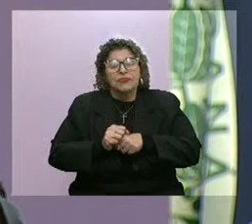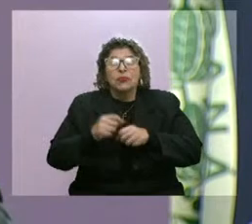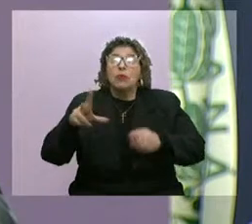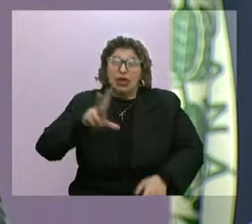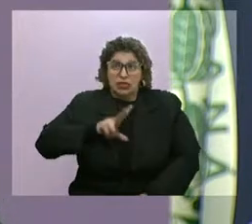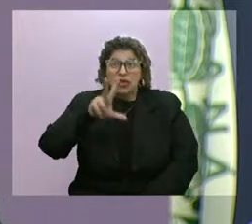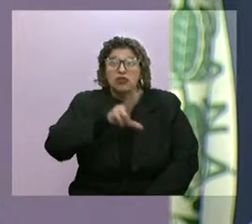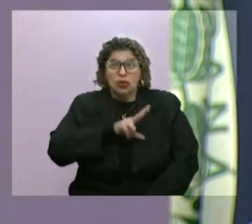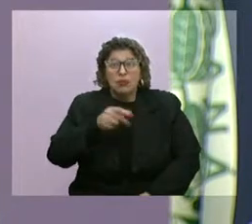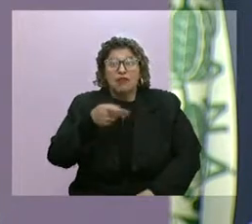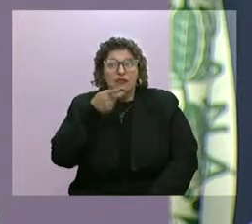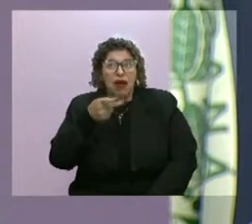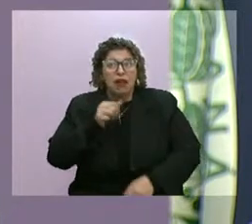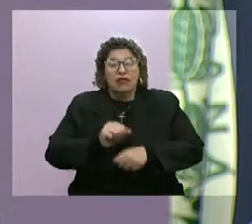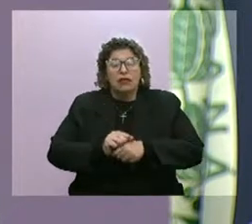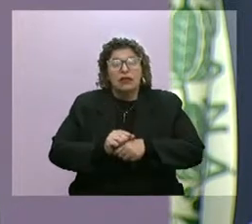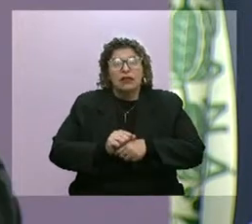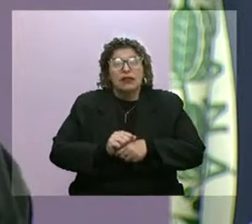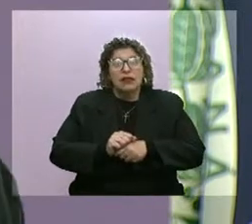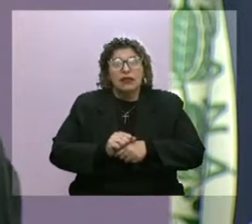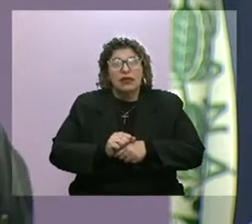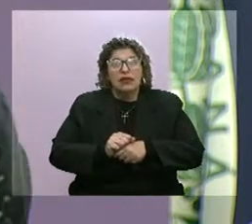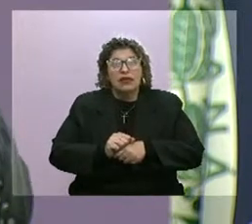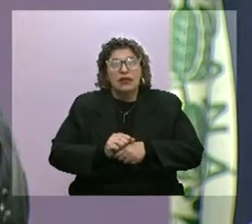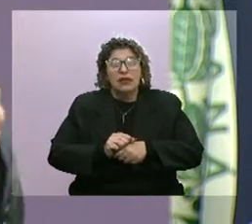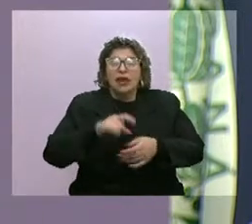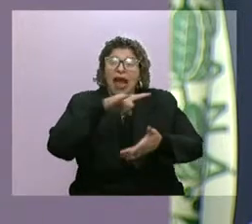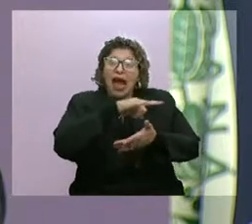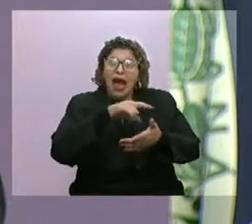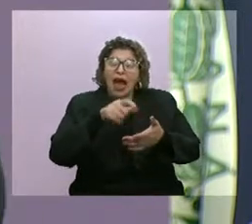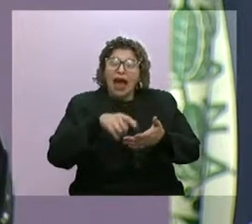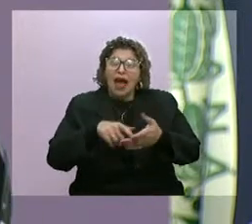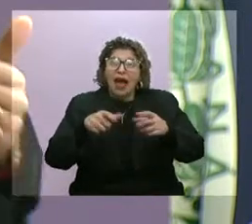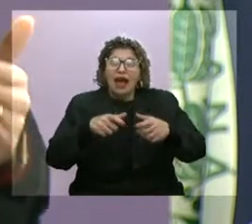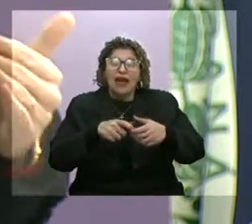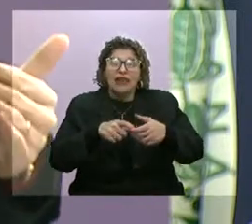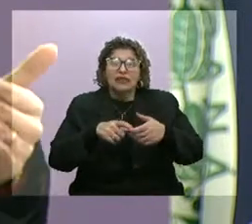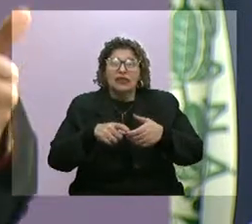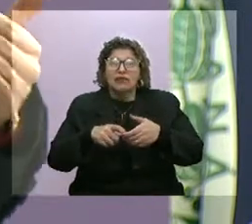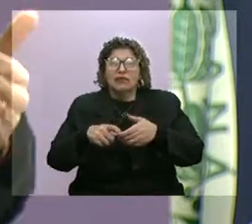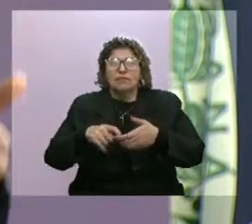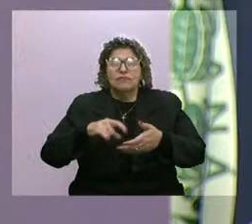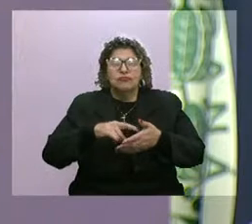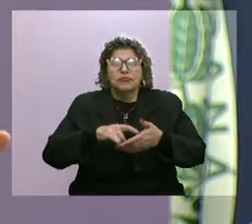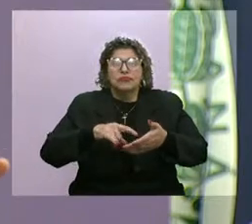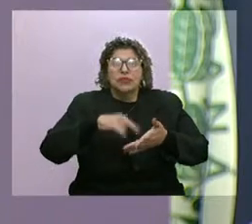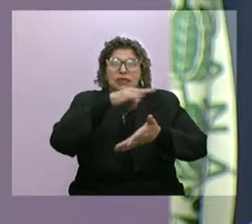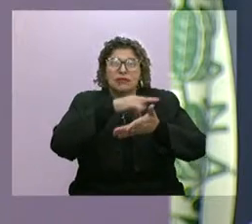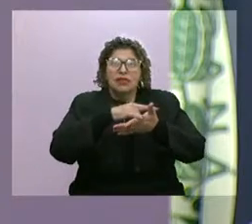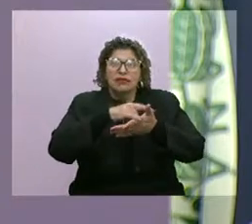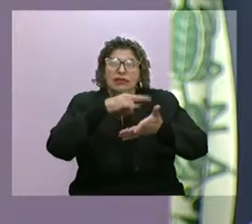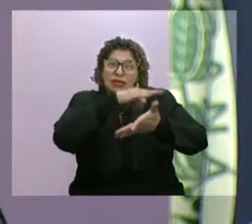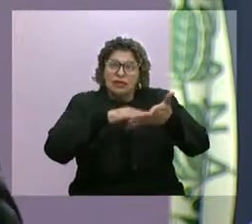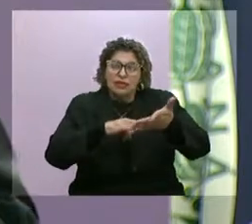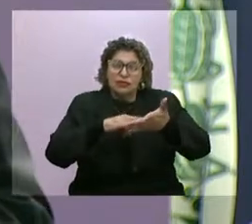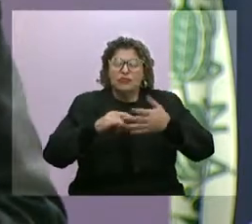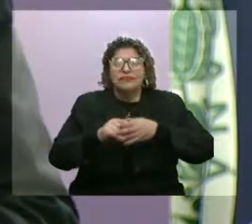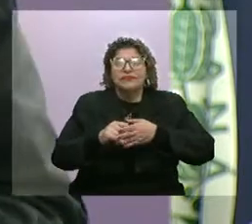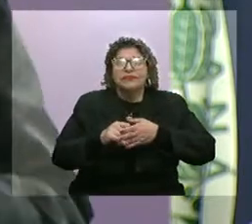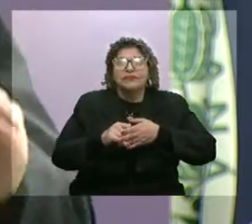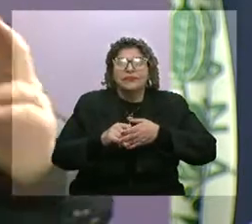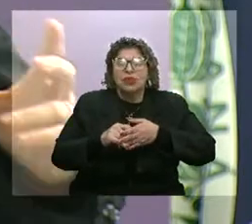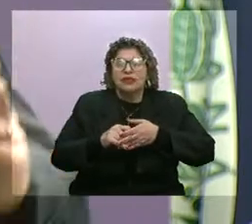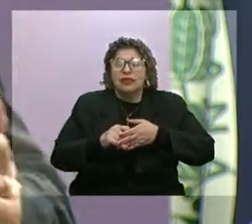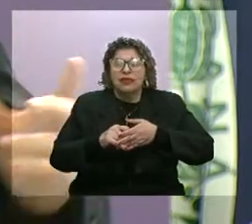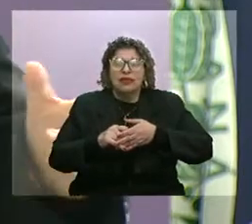muito também é aquele médico que traz a receita padrão, dá a mesma receita para todo mundo, principalmente em algumas cidades, em